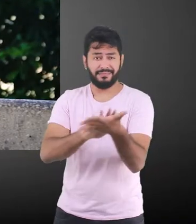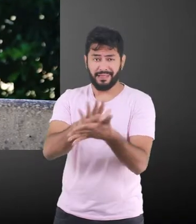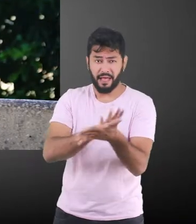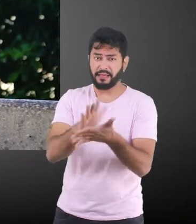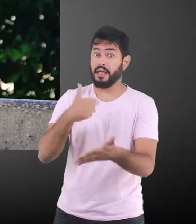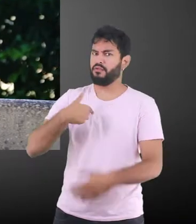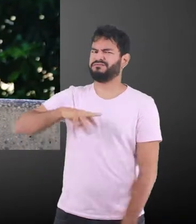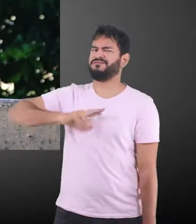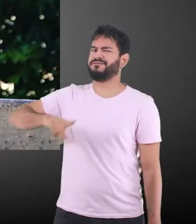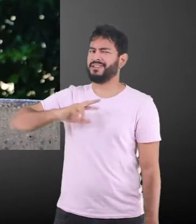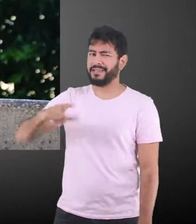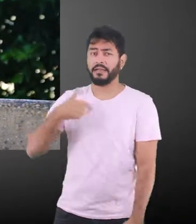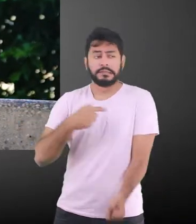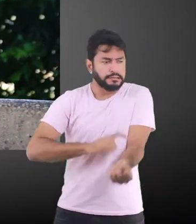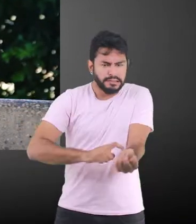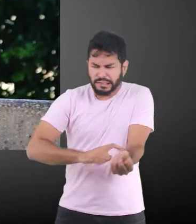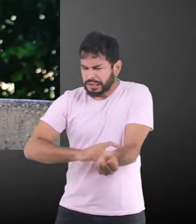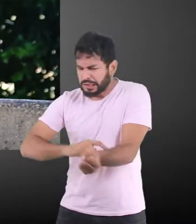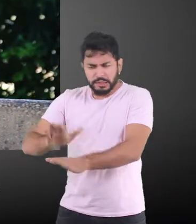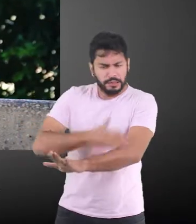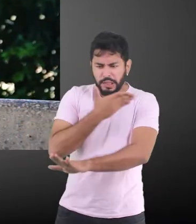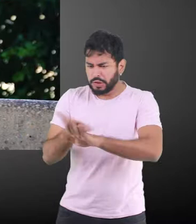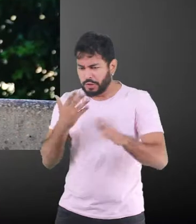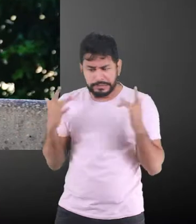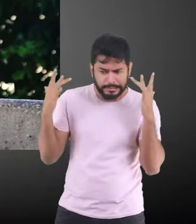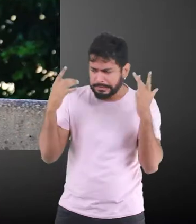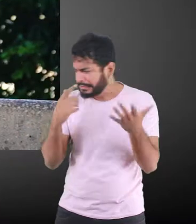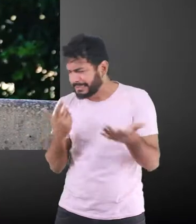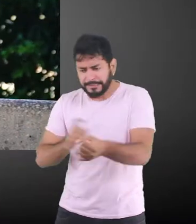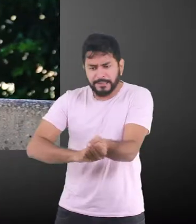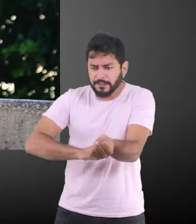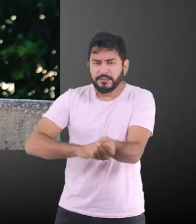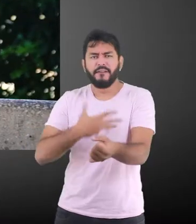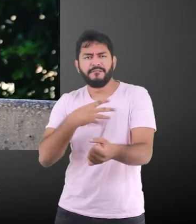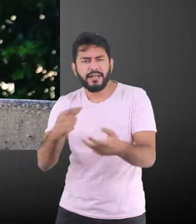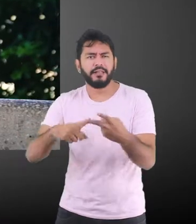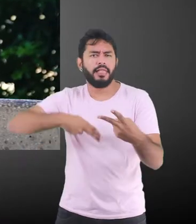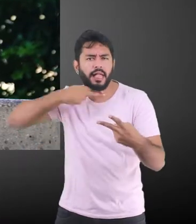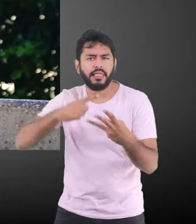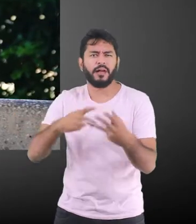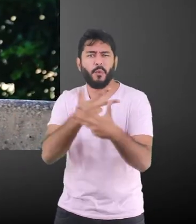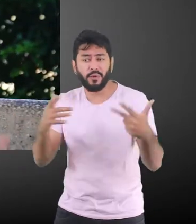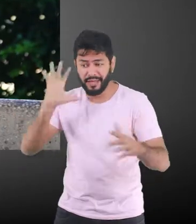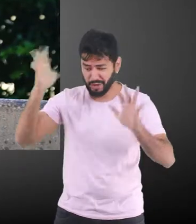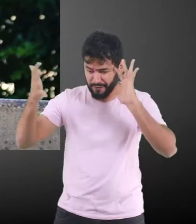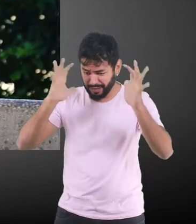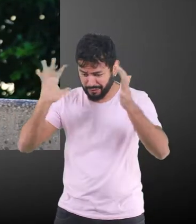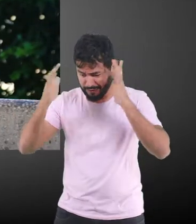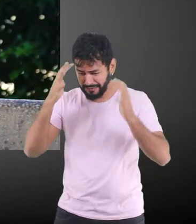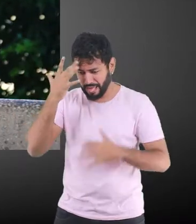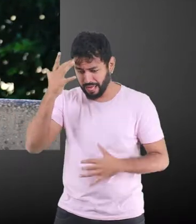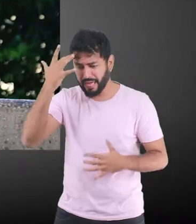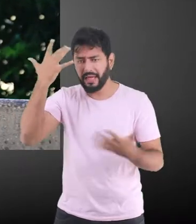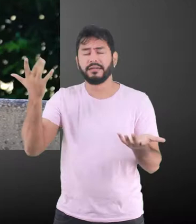mais fresca, né? E eu já venho com os estresses, né? Do dia todinho, né? Dos filhos, da neta, de coisas que